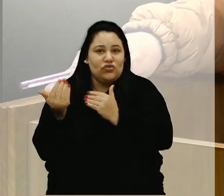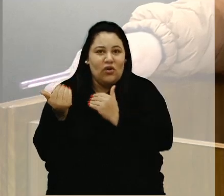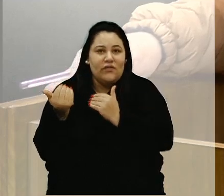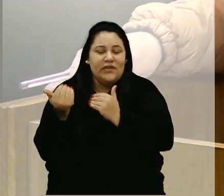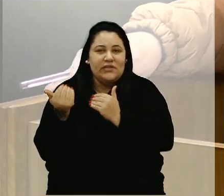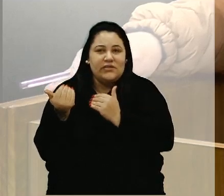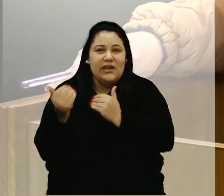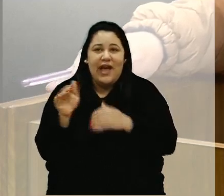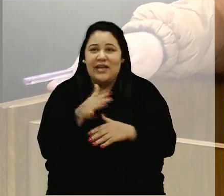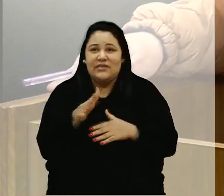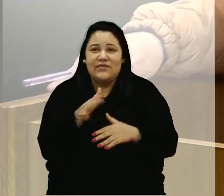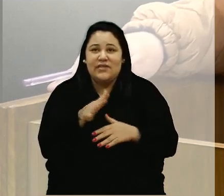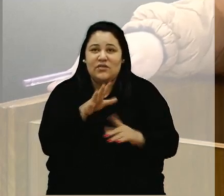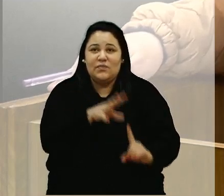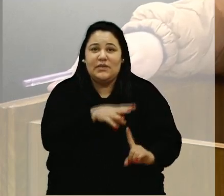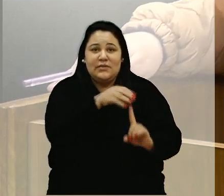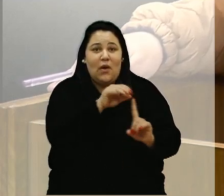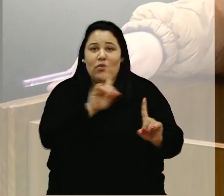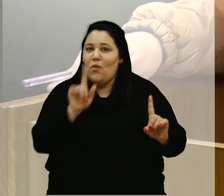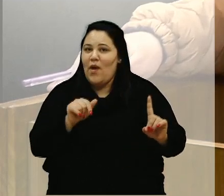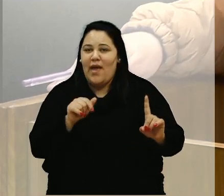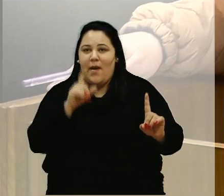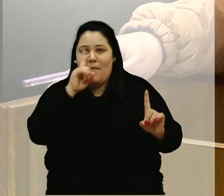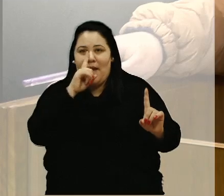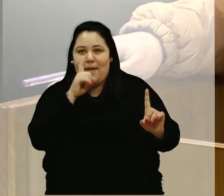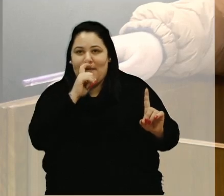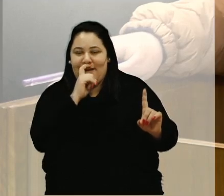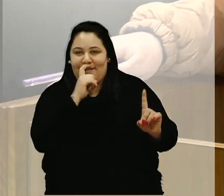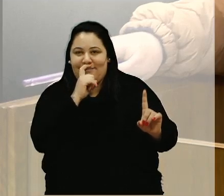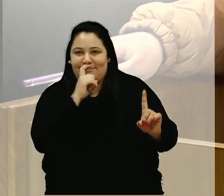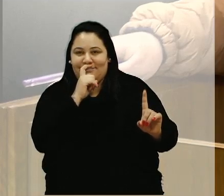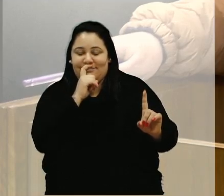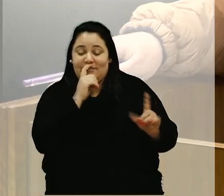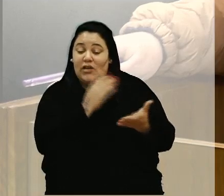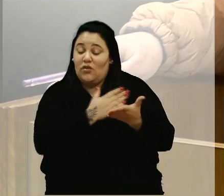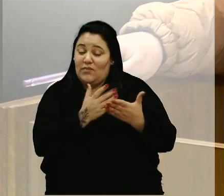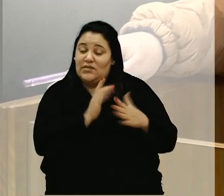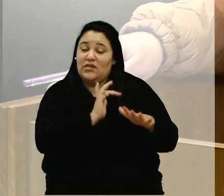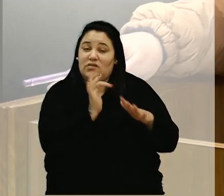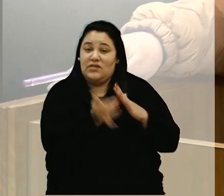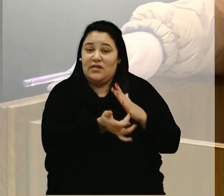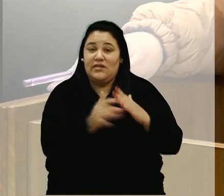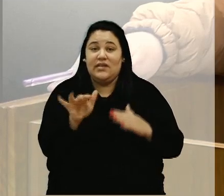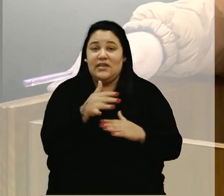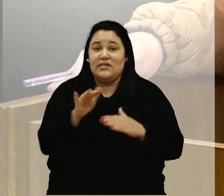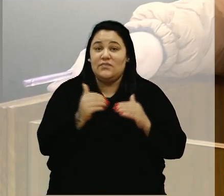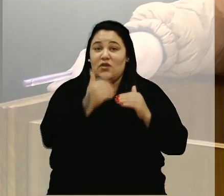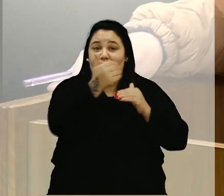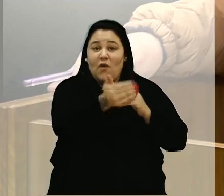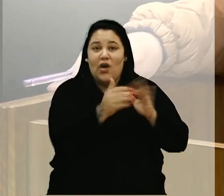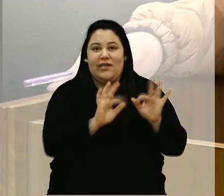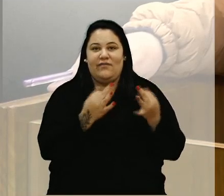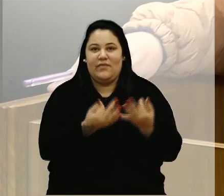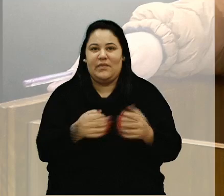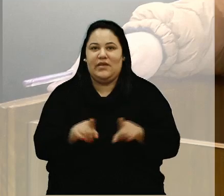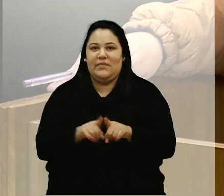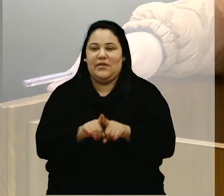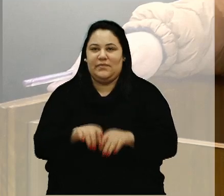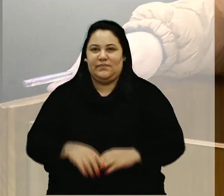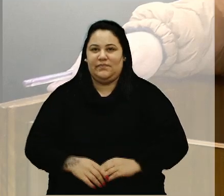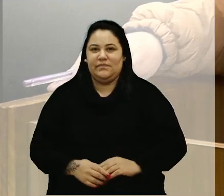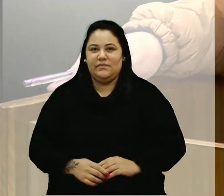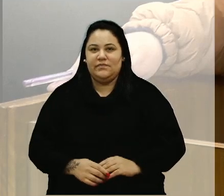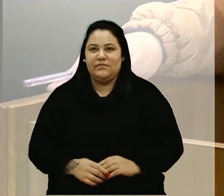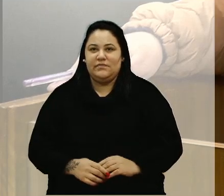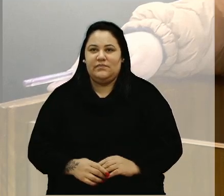vezes a referência deixa de ser os pais e passa a ser a rede social e muitas vezes as pessoas fora de casa. E isso vai